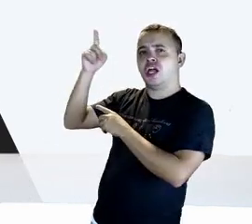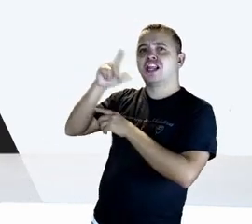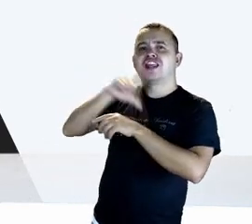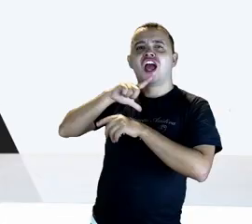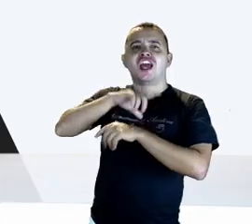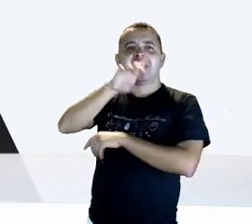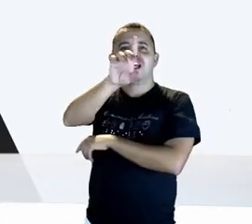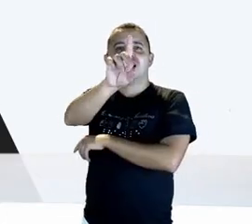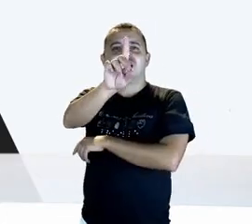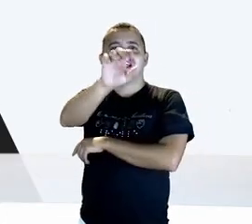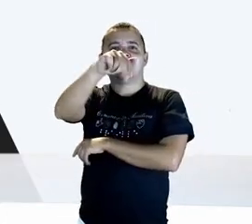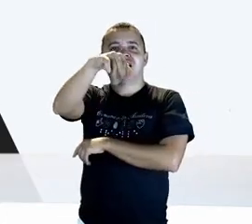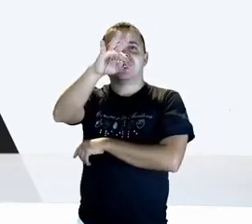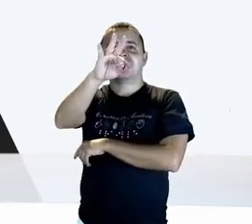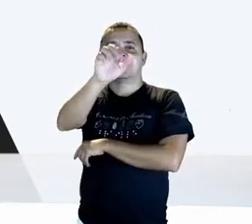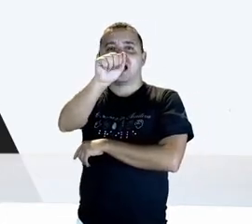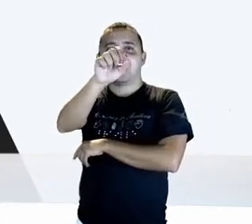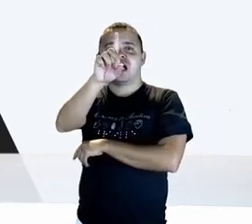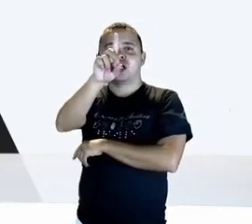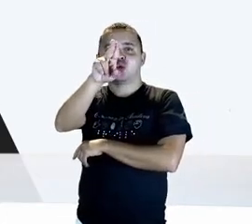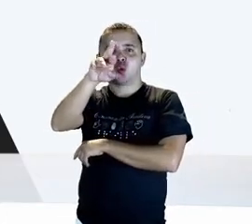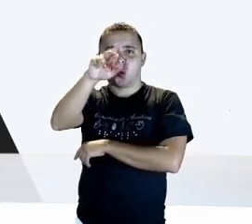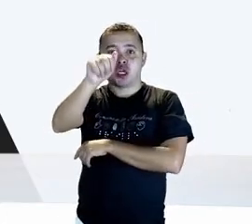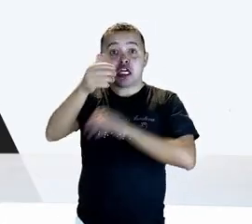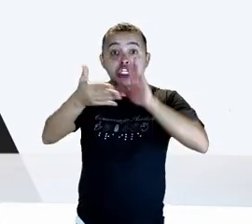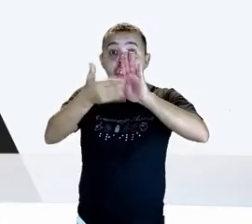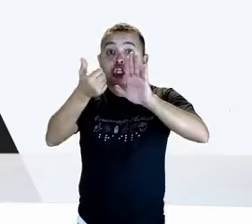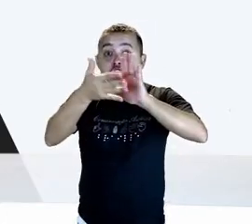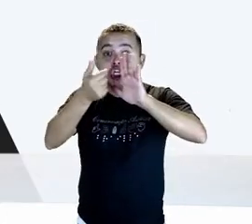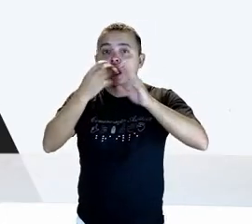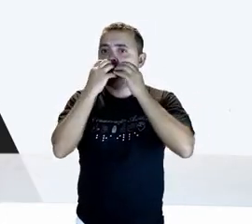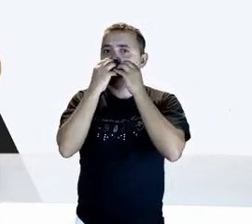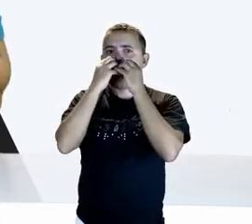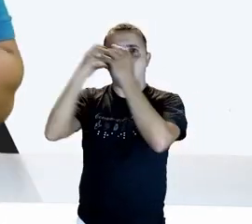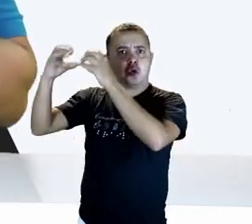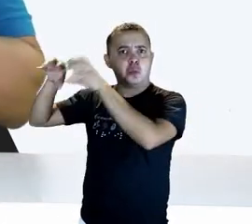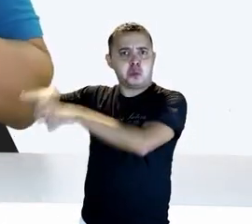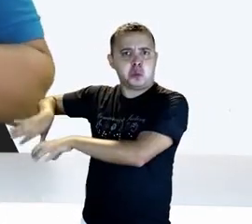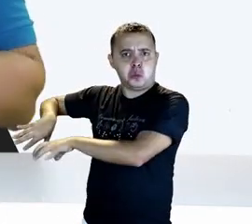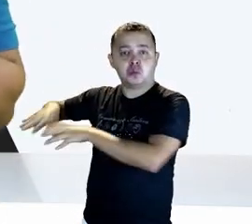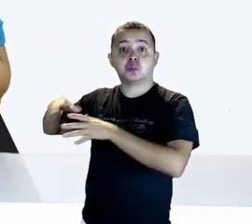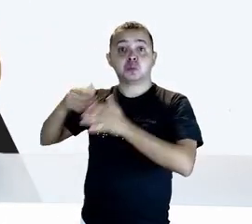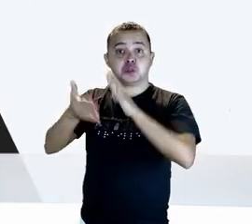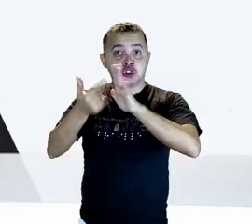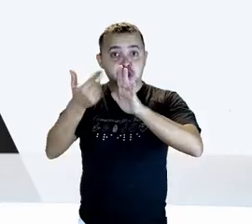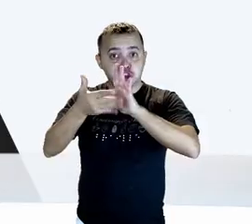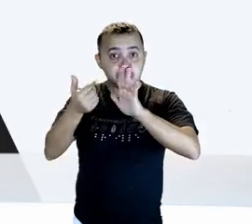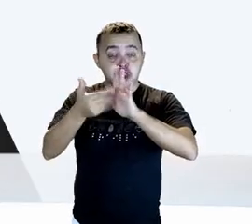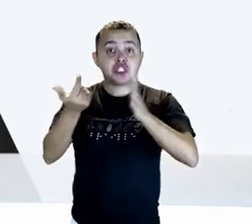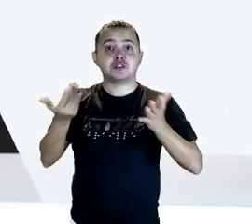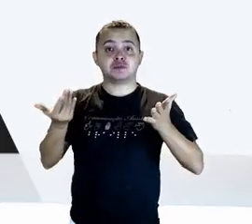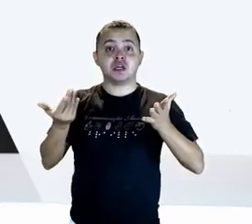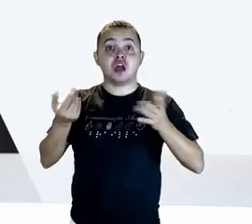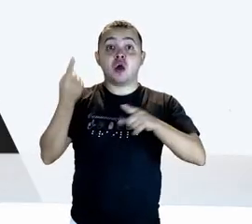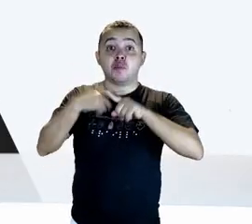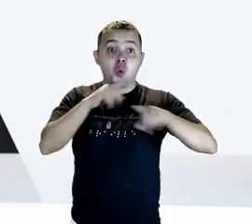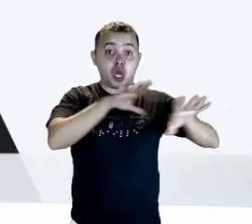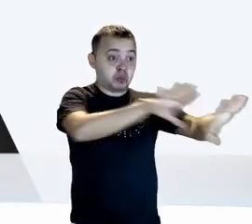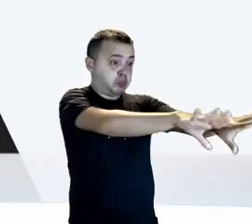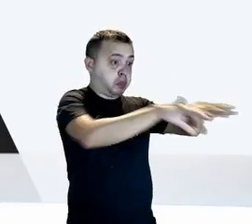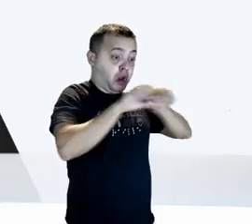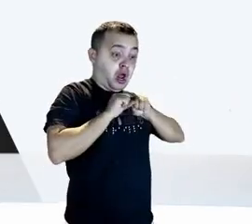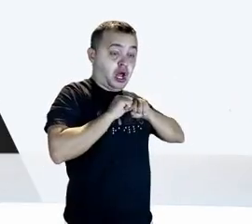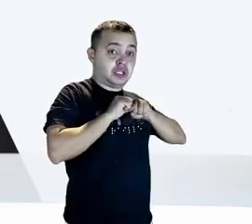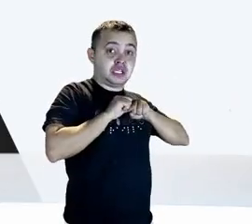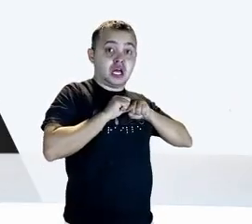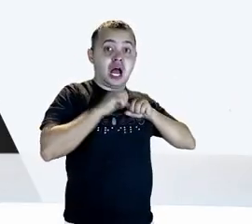aí, ó, dentadura. Essa imagem caracteriza isso, né? Então, dentes soltos e por assim vai, porque as pessoas, quando tomam um choque